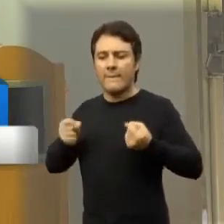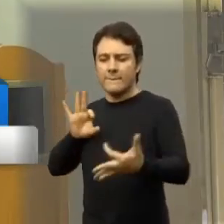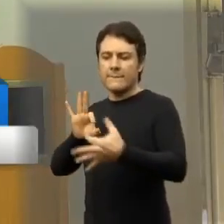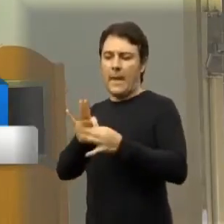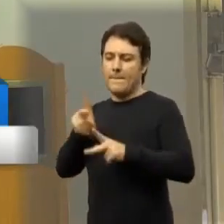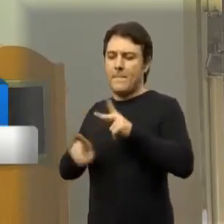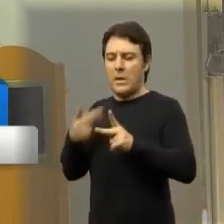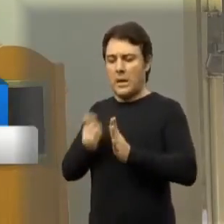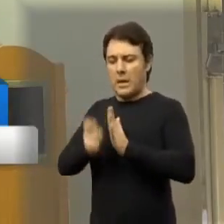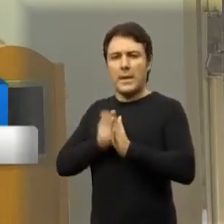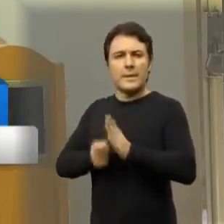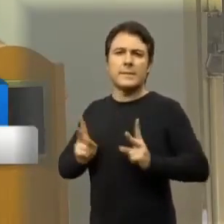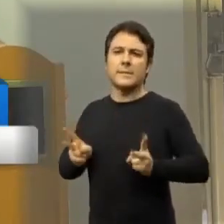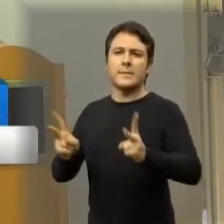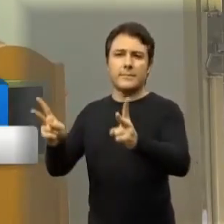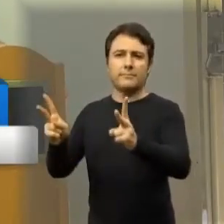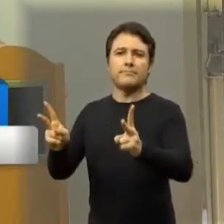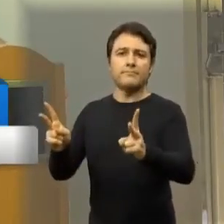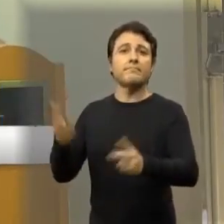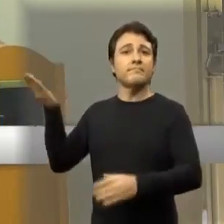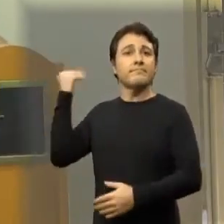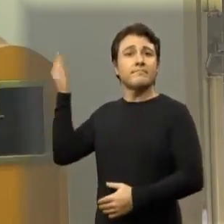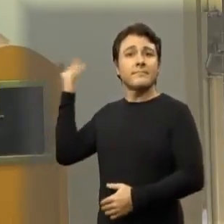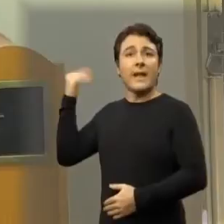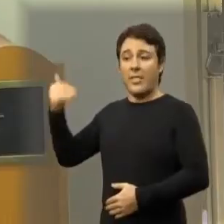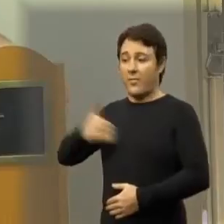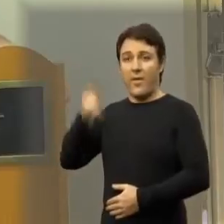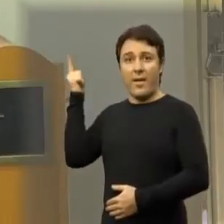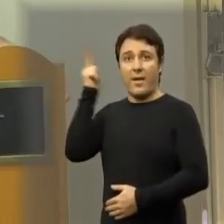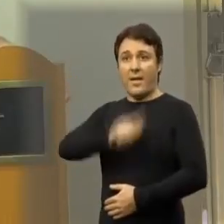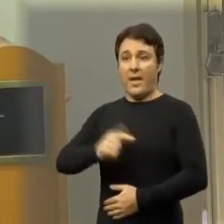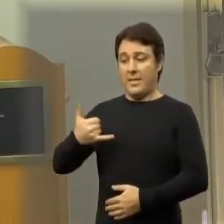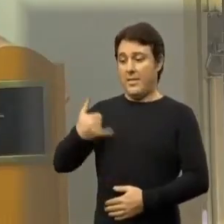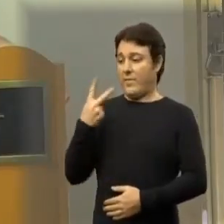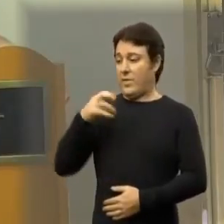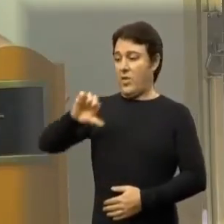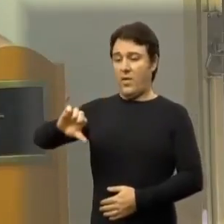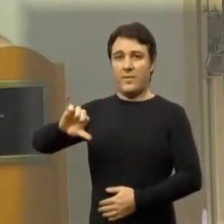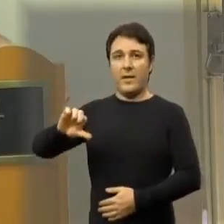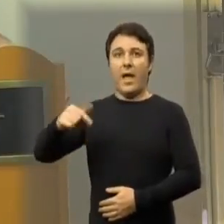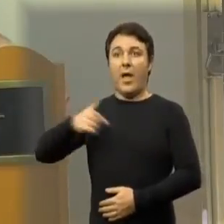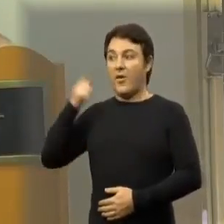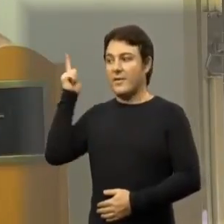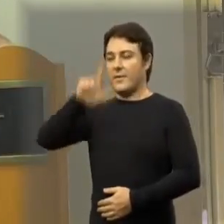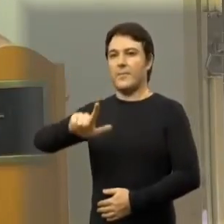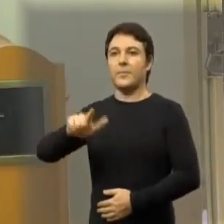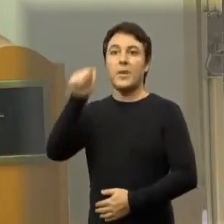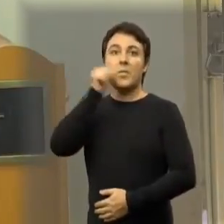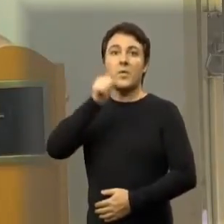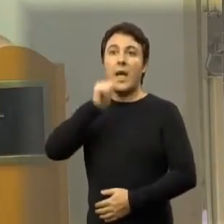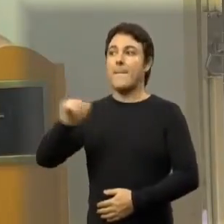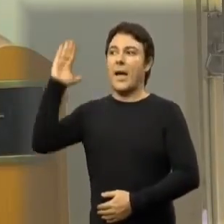araraquarense tão intensamente. Quando eleita pela primeira vez, aos 29 anos de idade, sendo a mulher